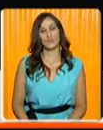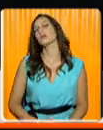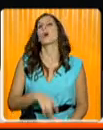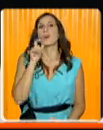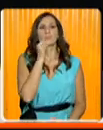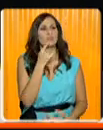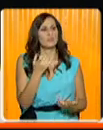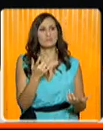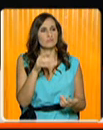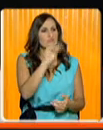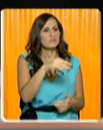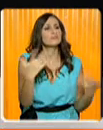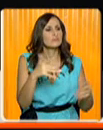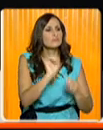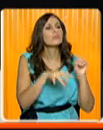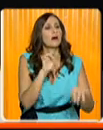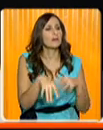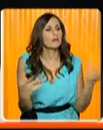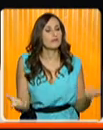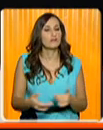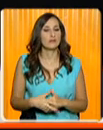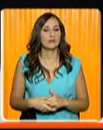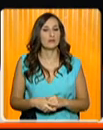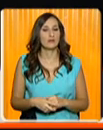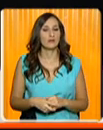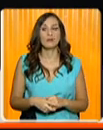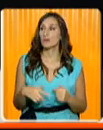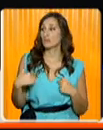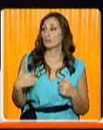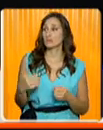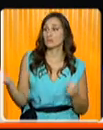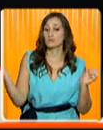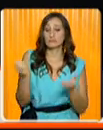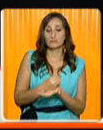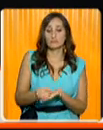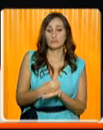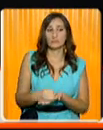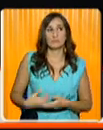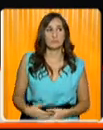E vocês perguntam, o que é que tu tens? Não tenho nada.